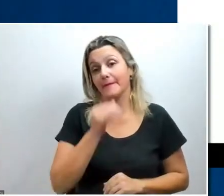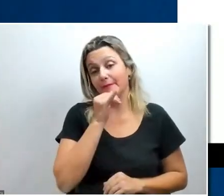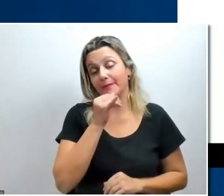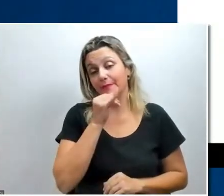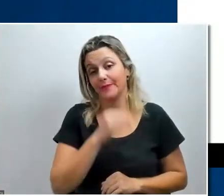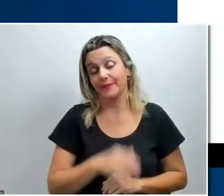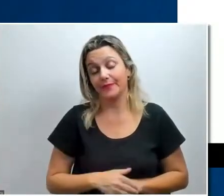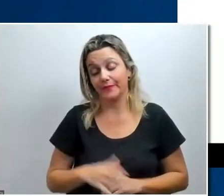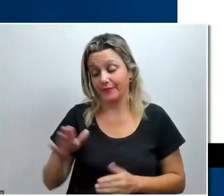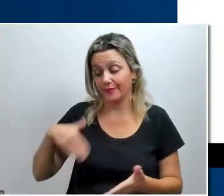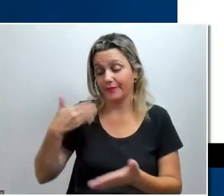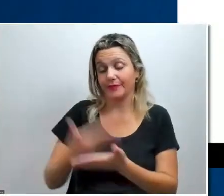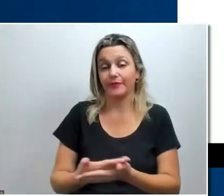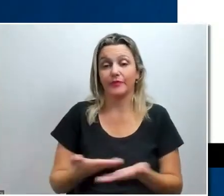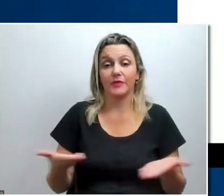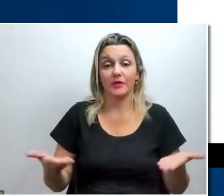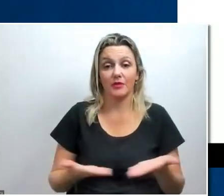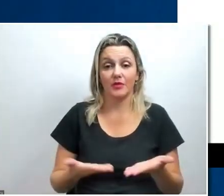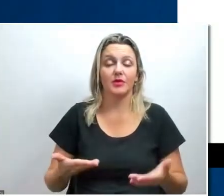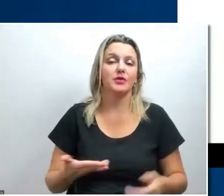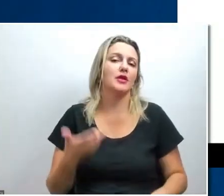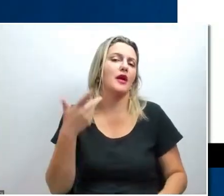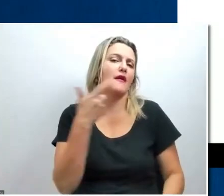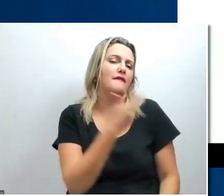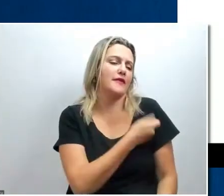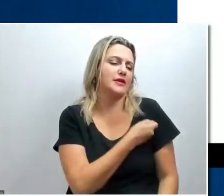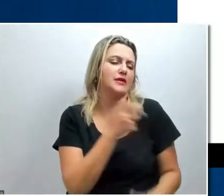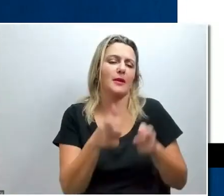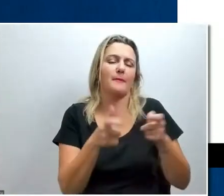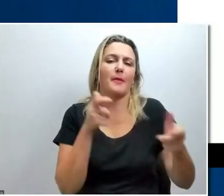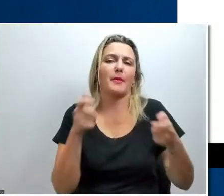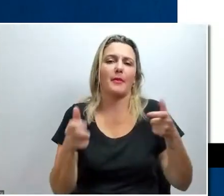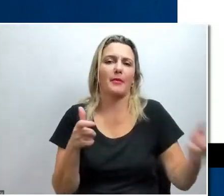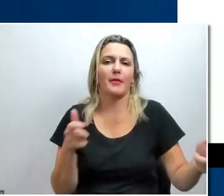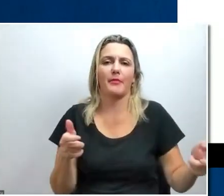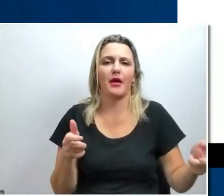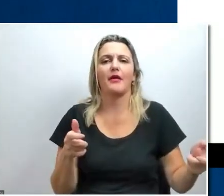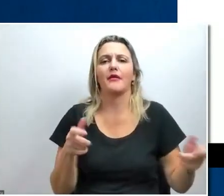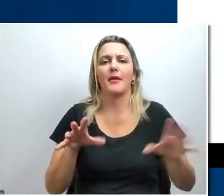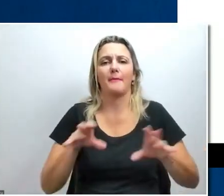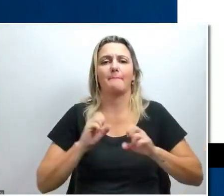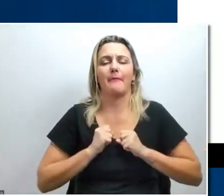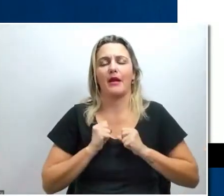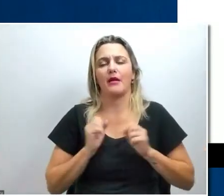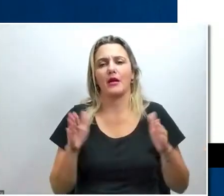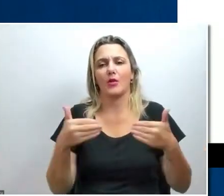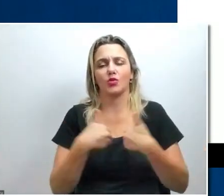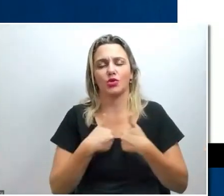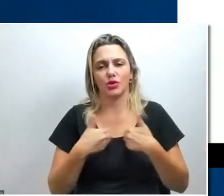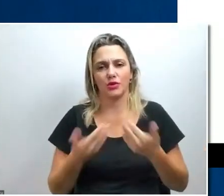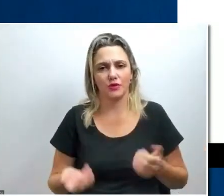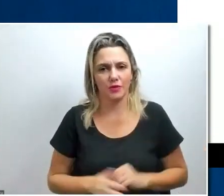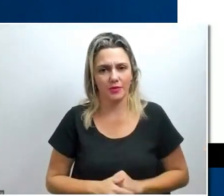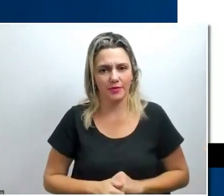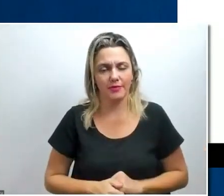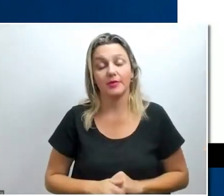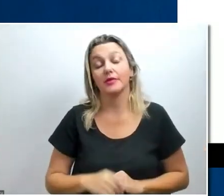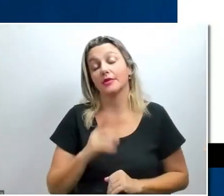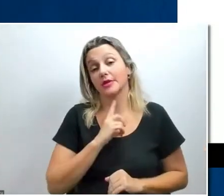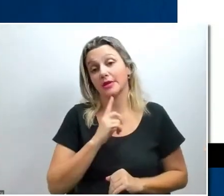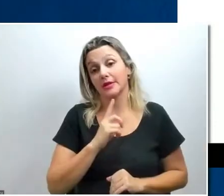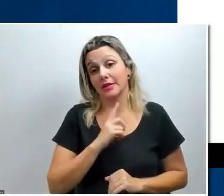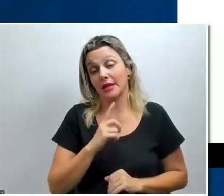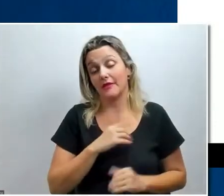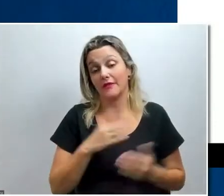hoje a gente ouve falar que vacinas causam autismo, né? Isso teve um efeito ainda maior agora,